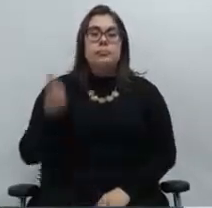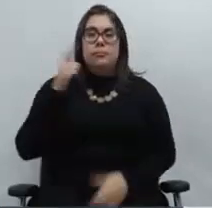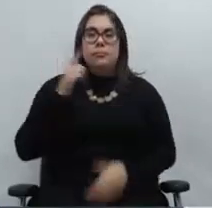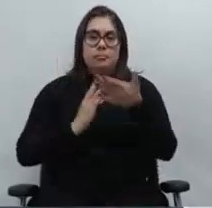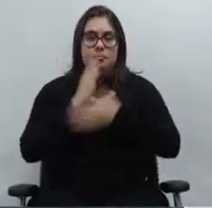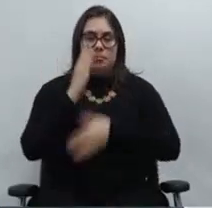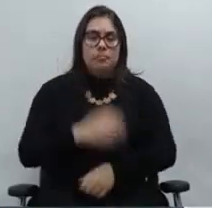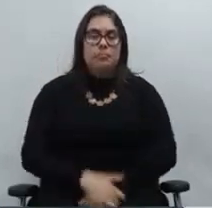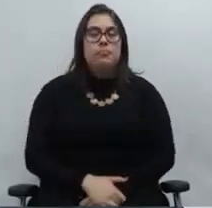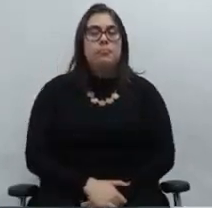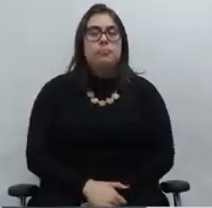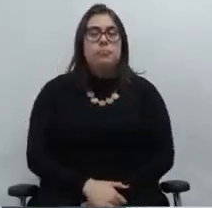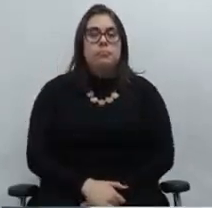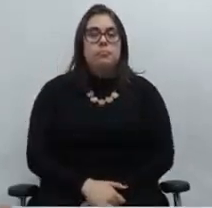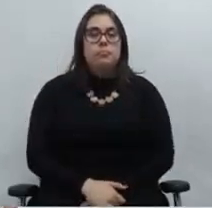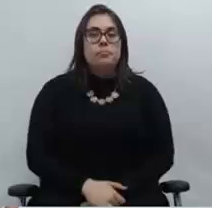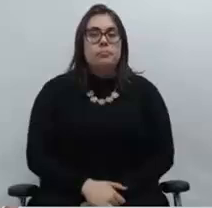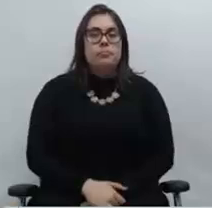Aprovado.